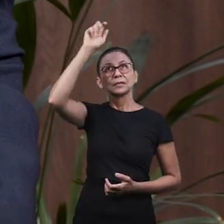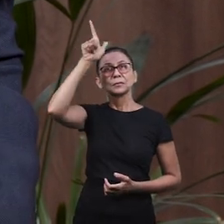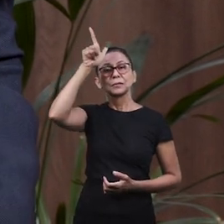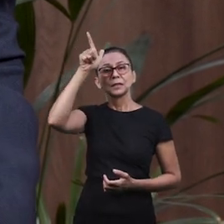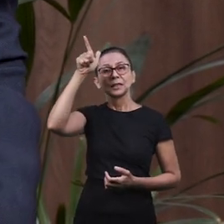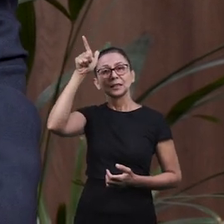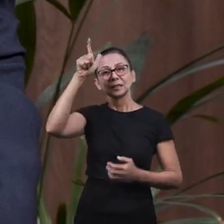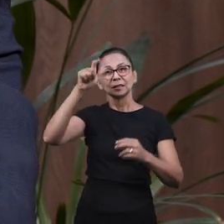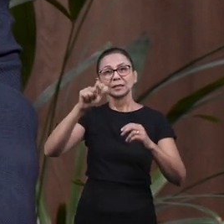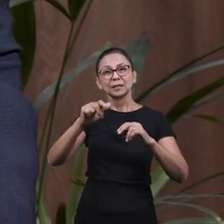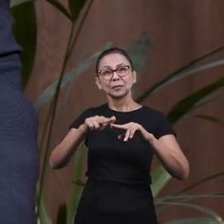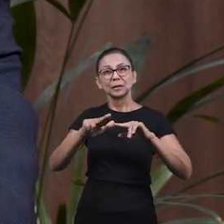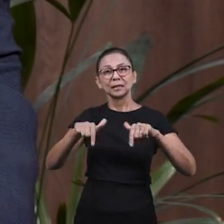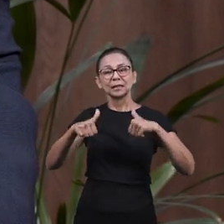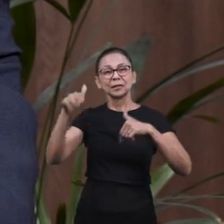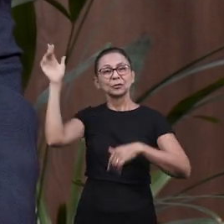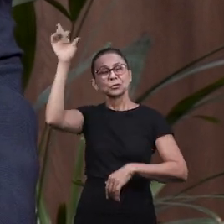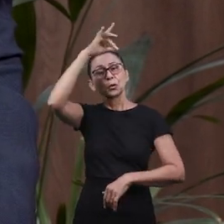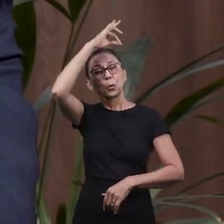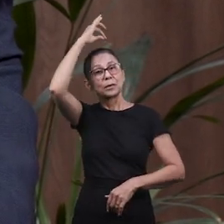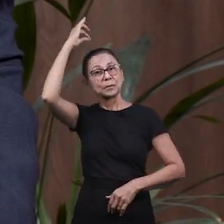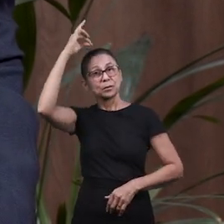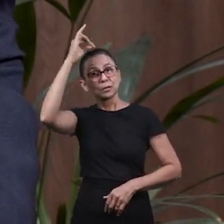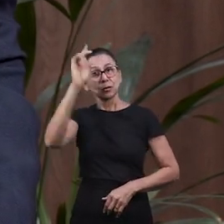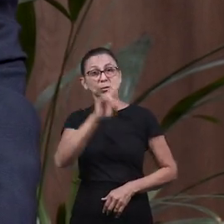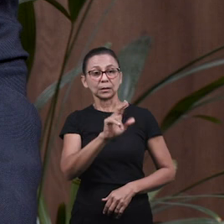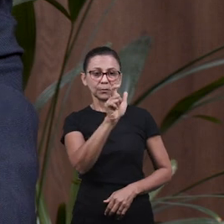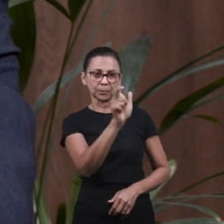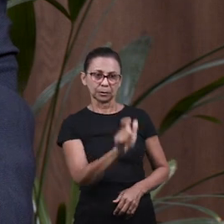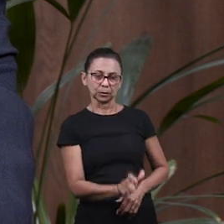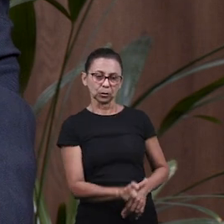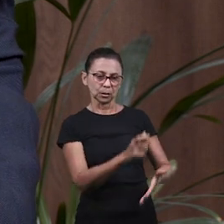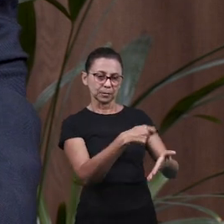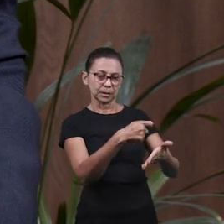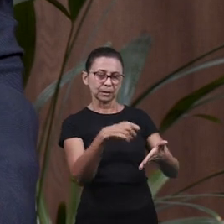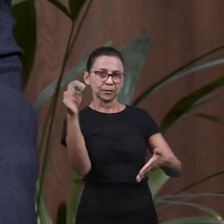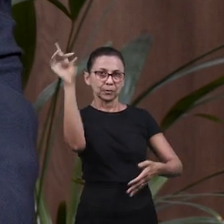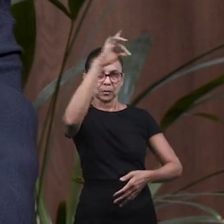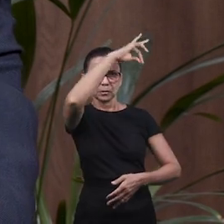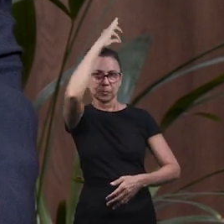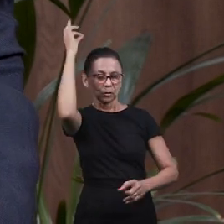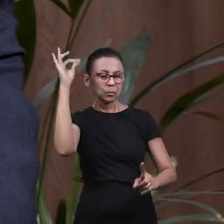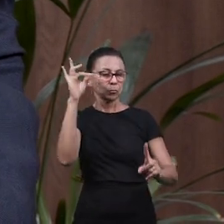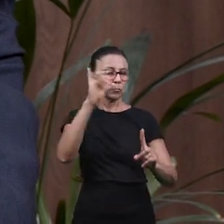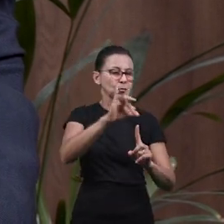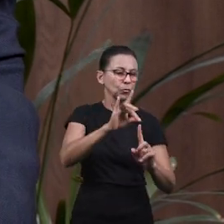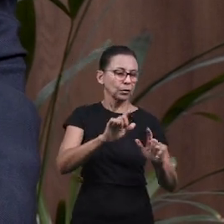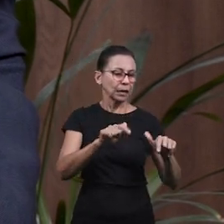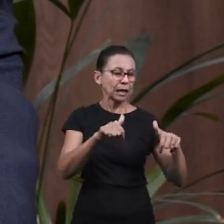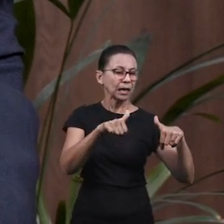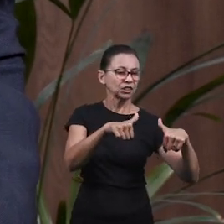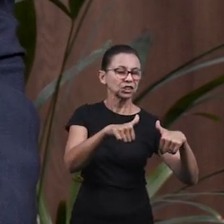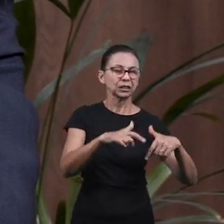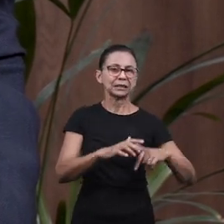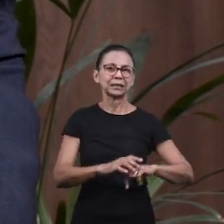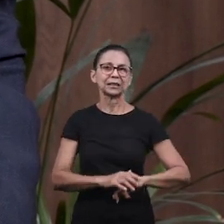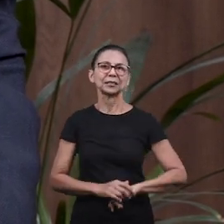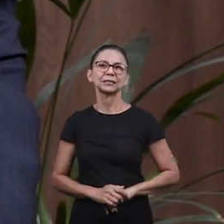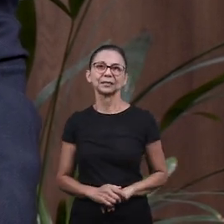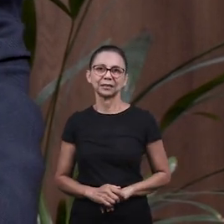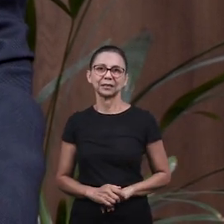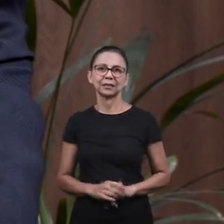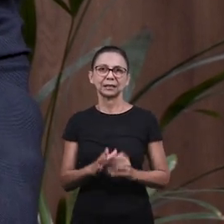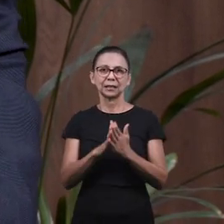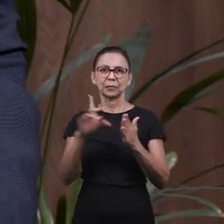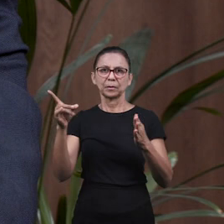a Palavra de Deus é palavra de poder. A Palavra de Deus, nela tem vida, nela tem poder, é a palavra que cria, é a